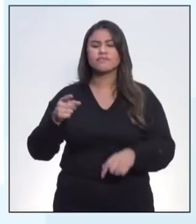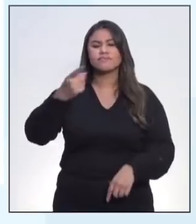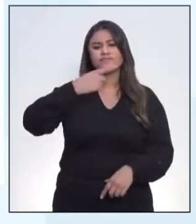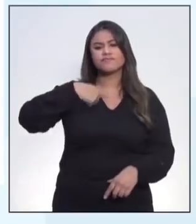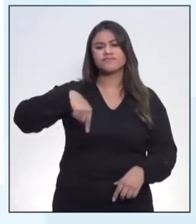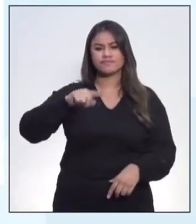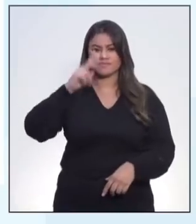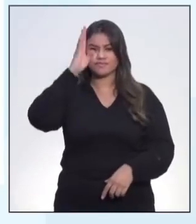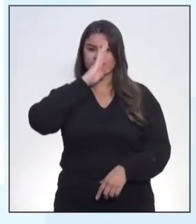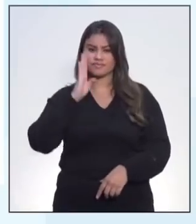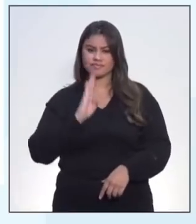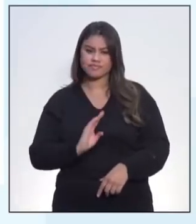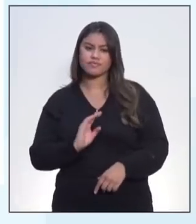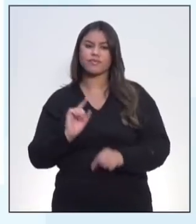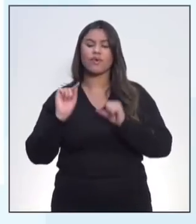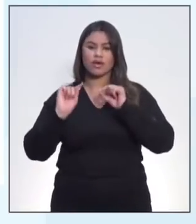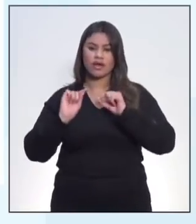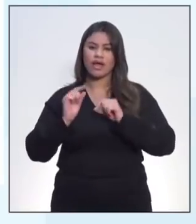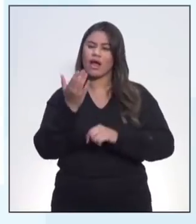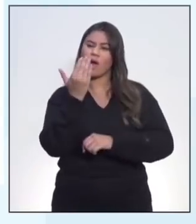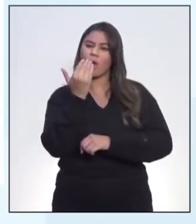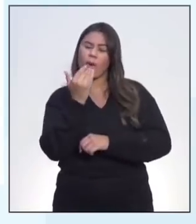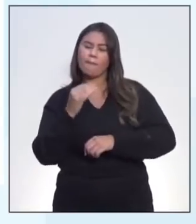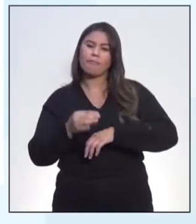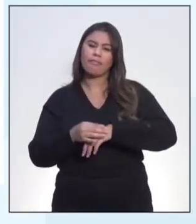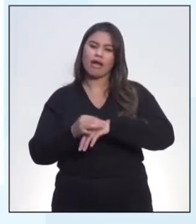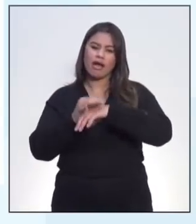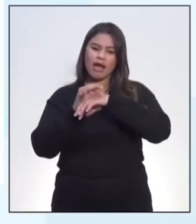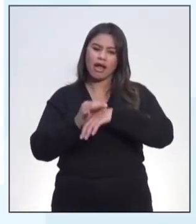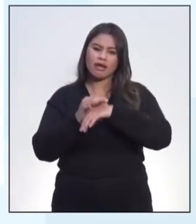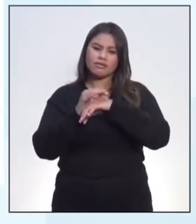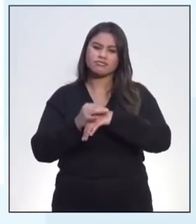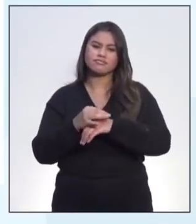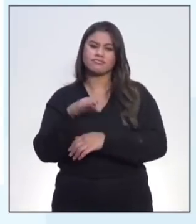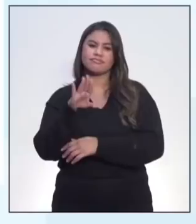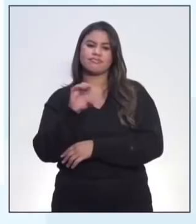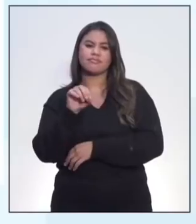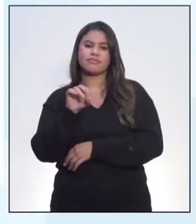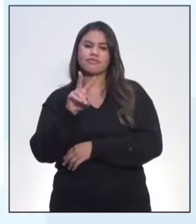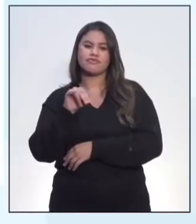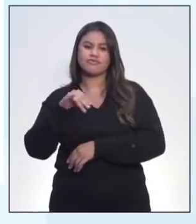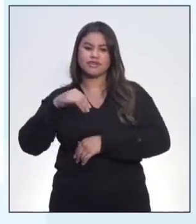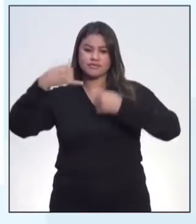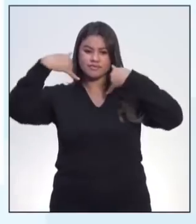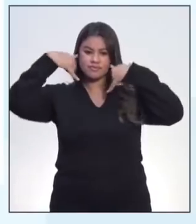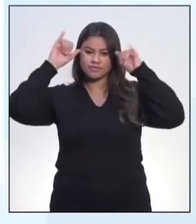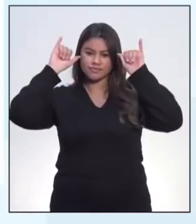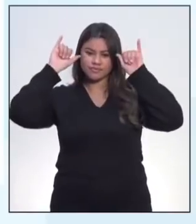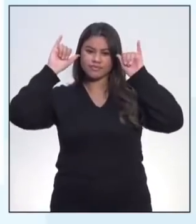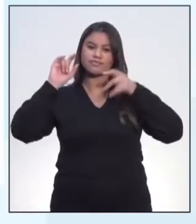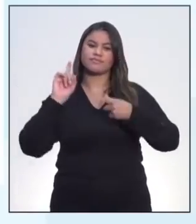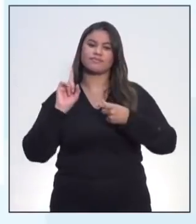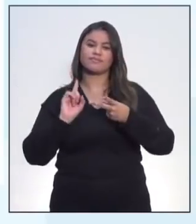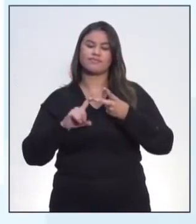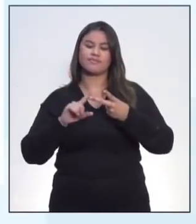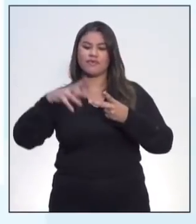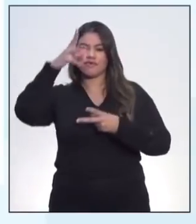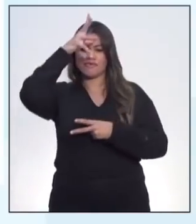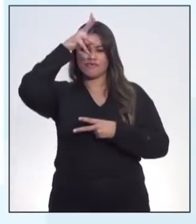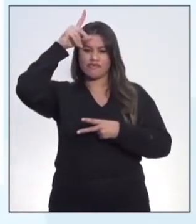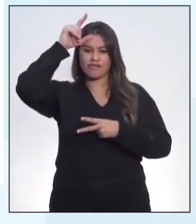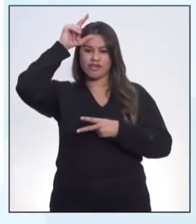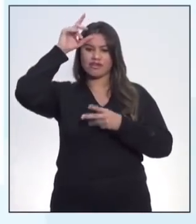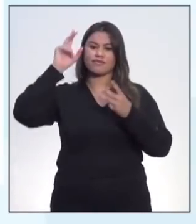de frango, carne suína e quantidade de ovos. Tá? E aí perceba